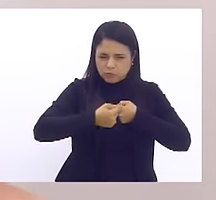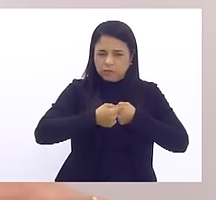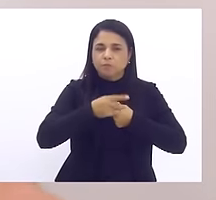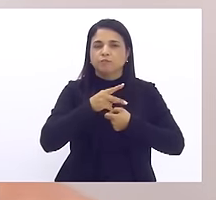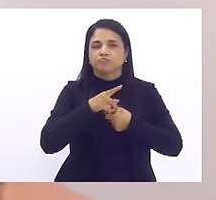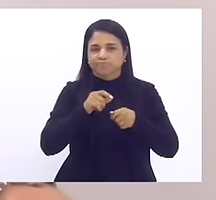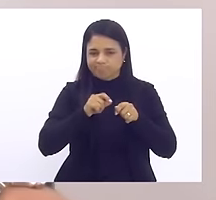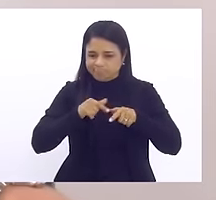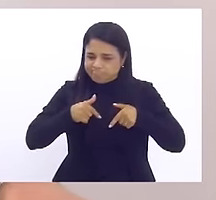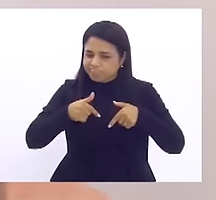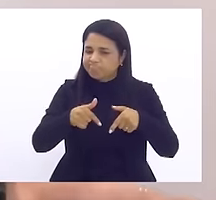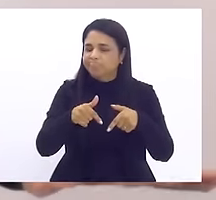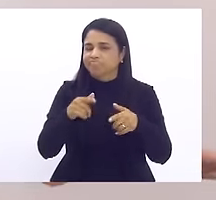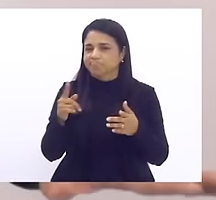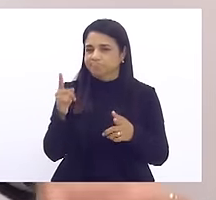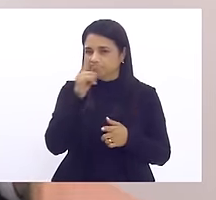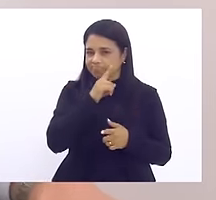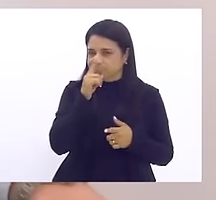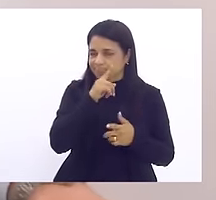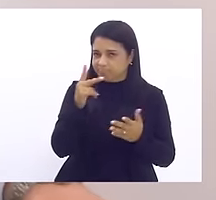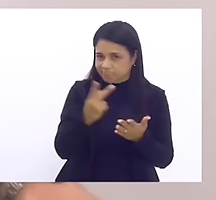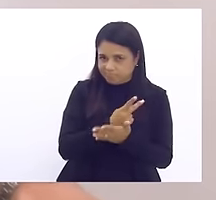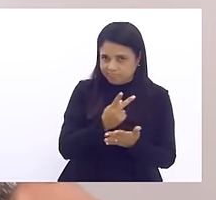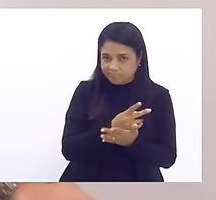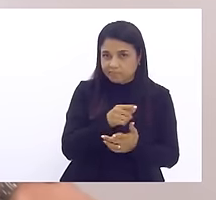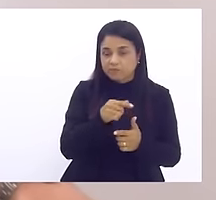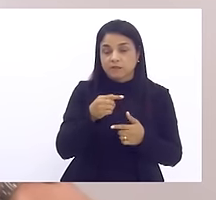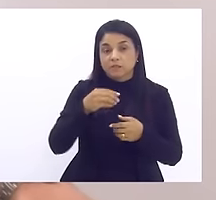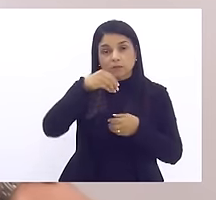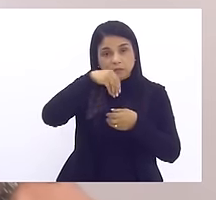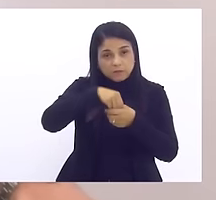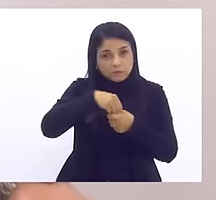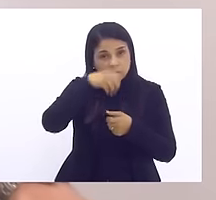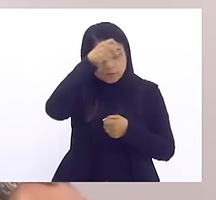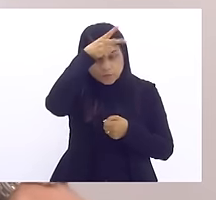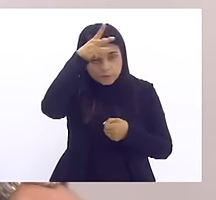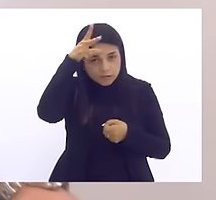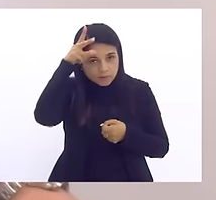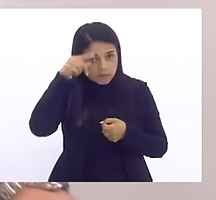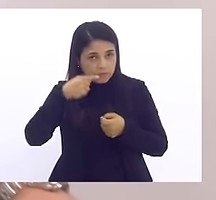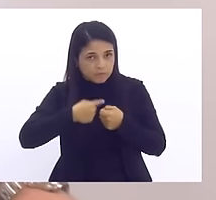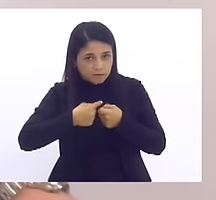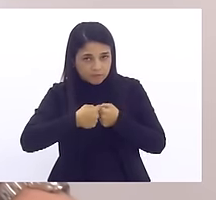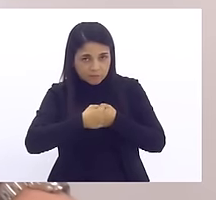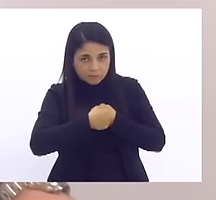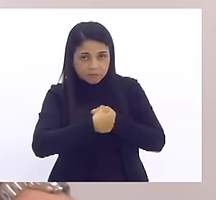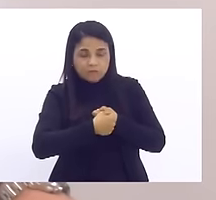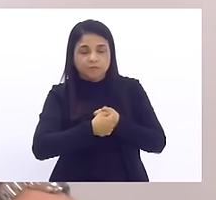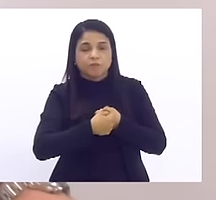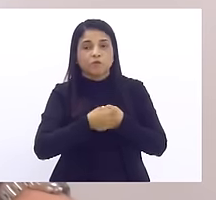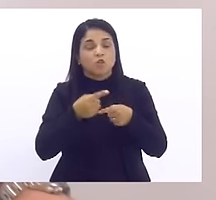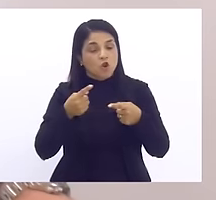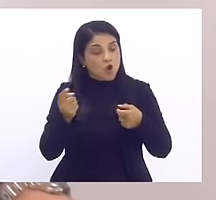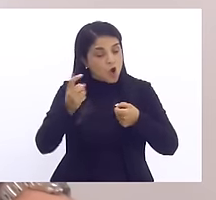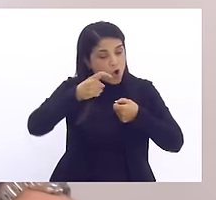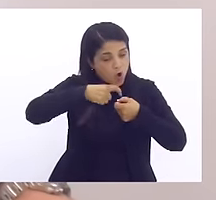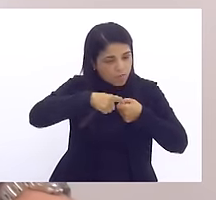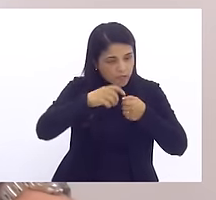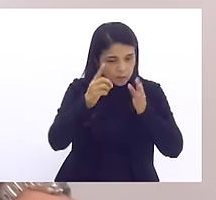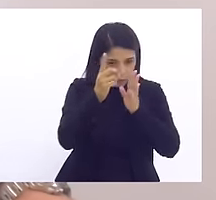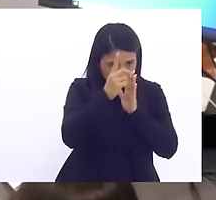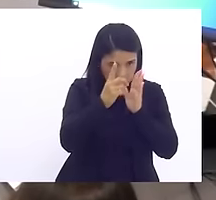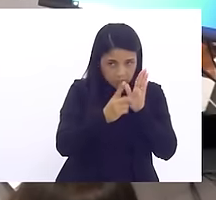essas operações de âmbito Municipal elas estão alicerçadas nesses convênios com o Detran